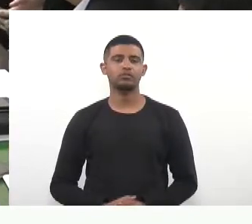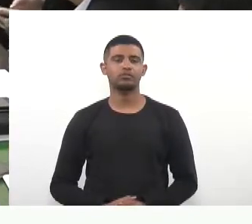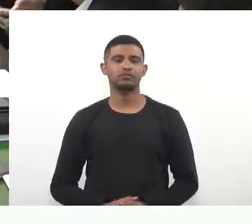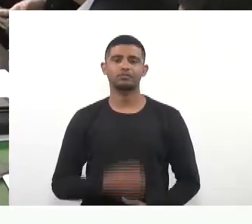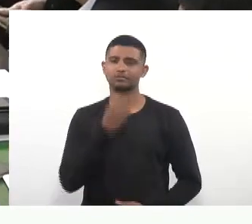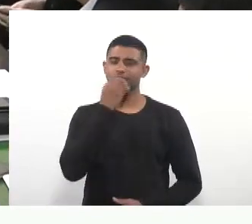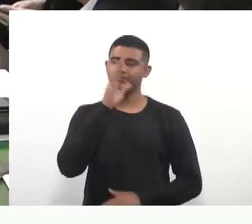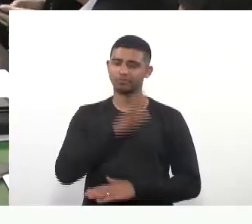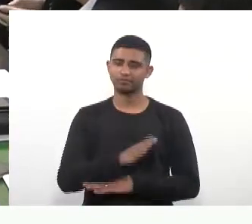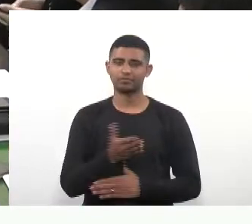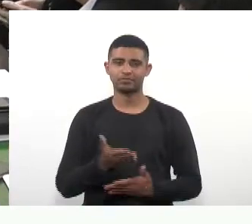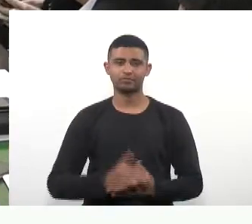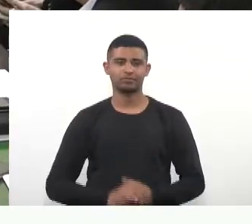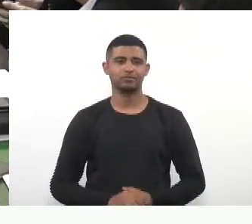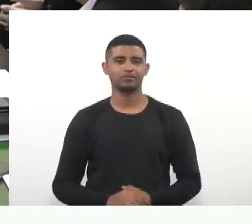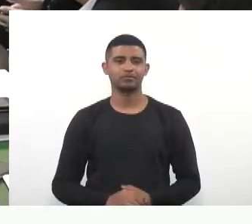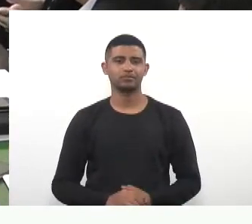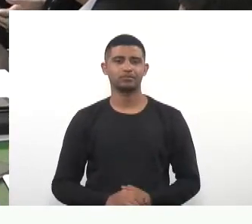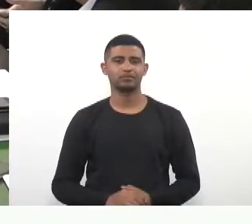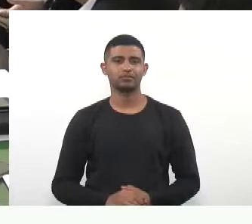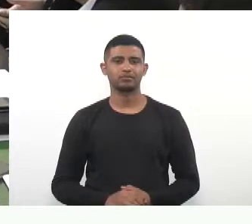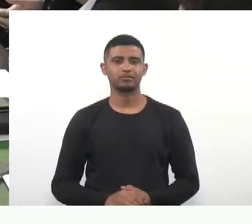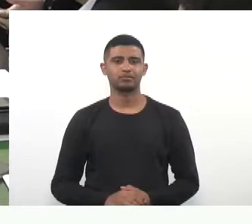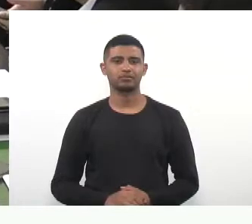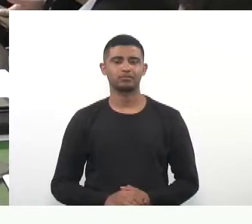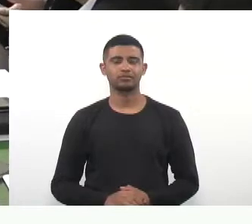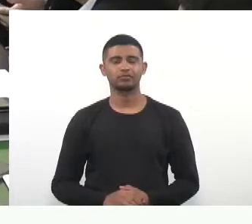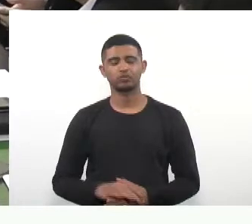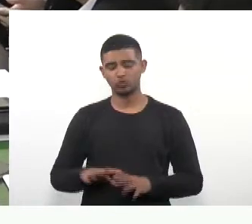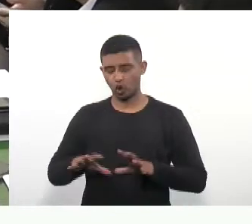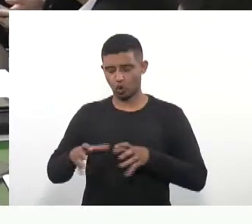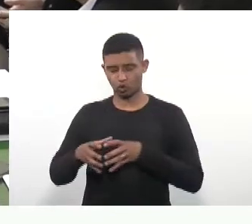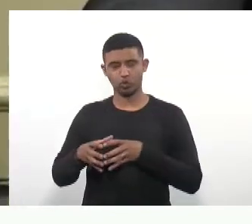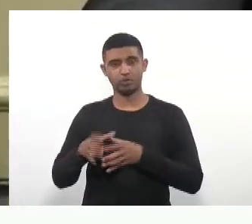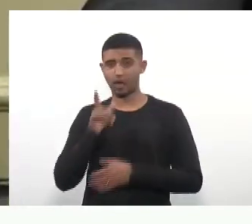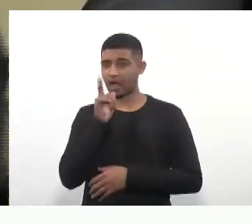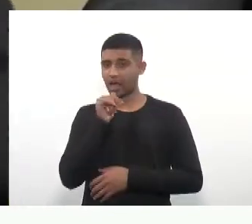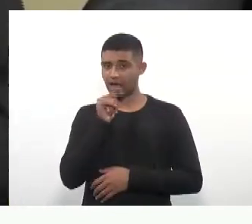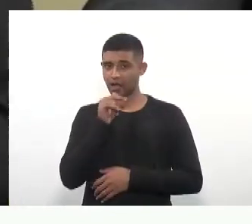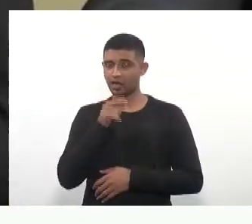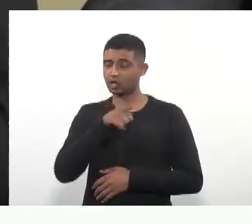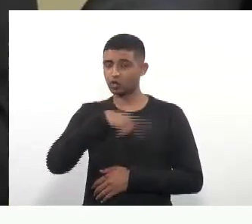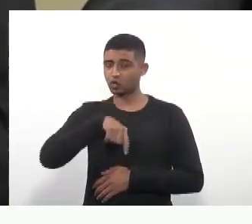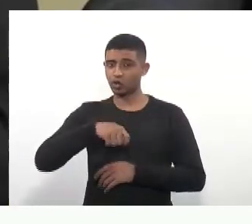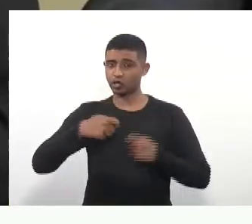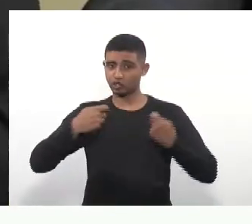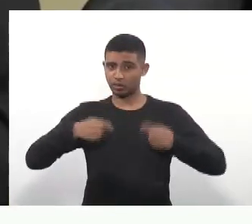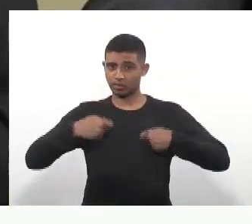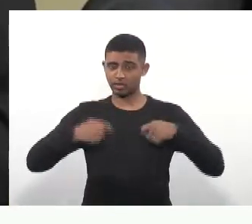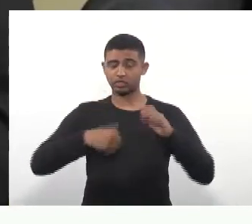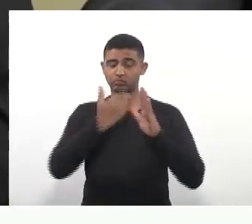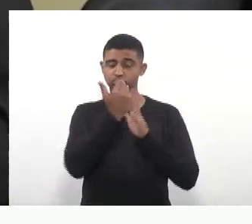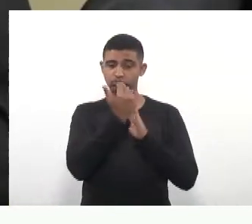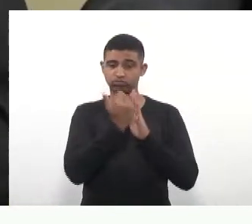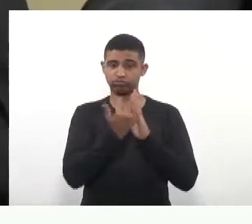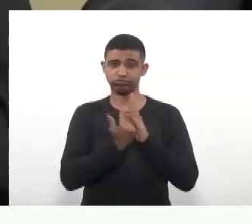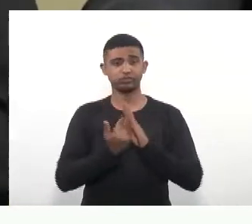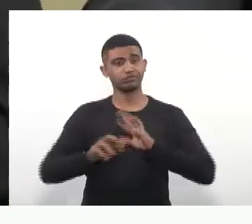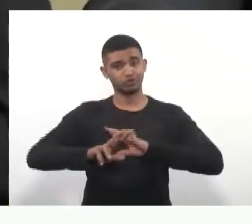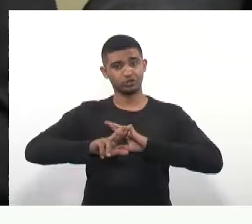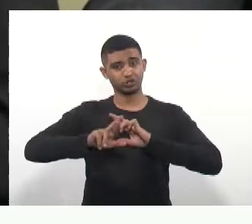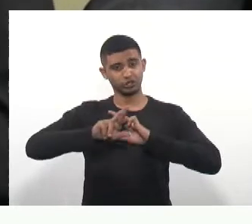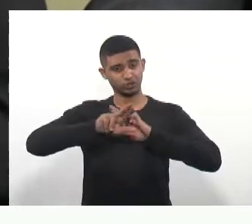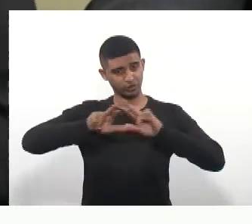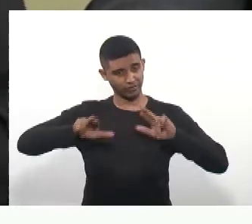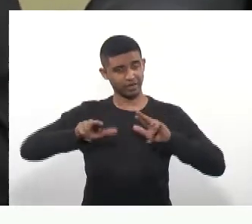Boa tarde. No caso do Grupo Águas, é preciso que se estabeleça algumas diferenças com